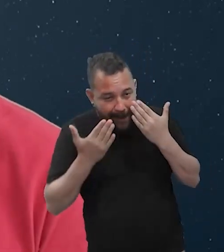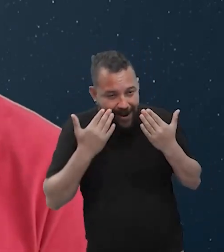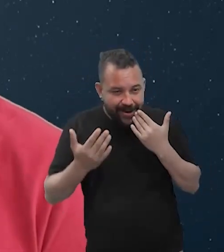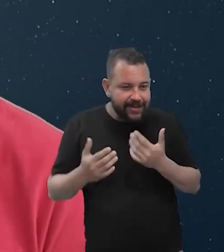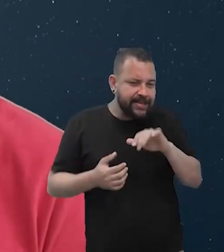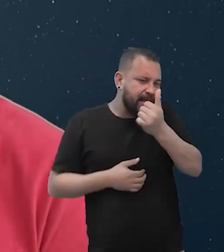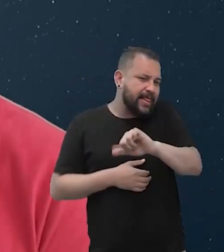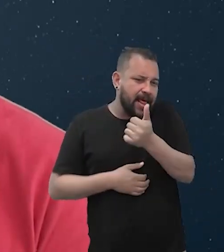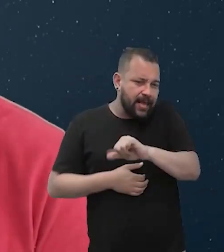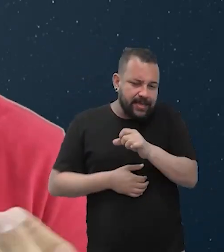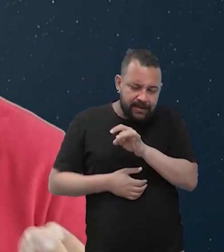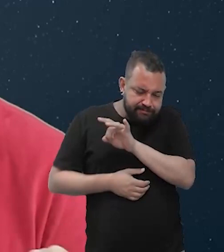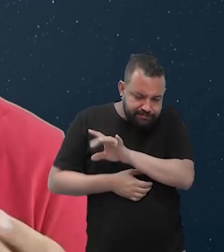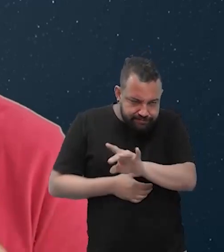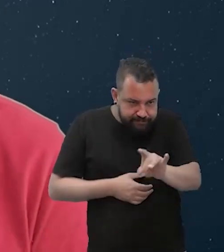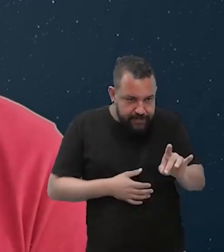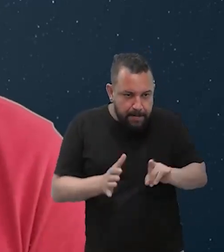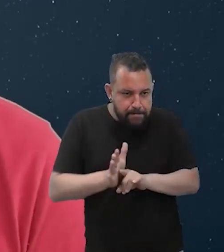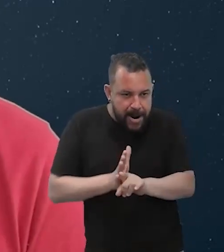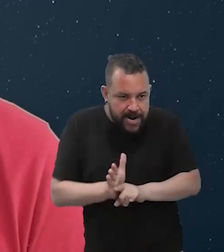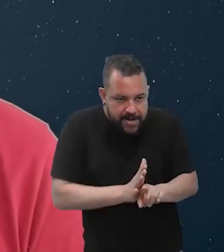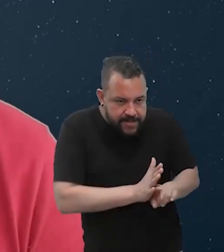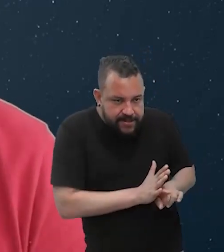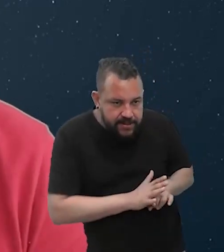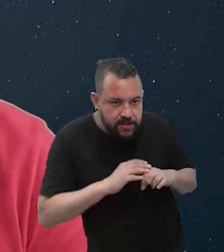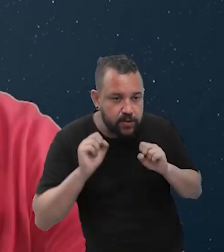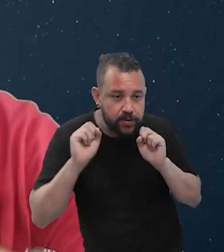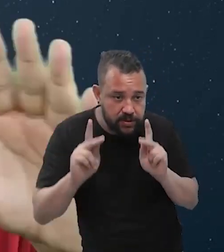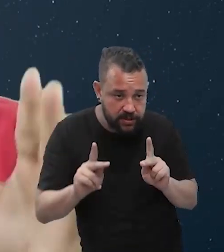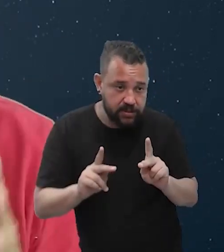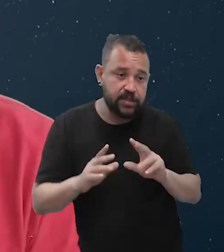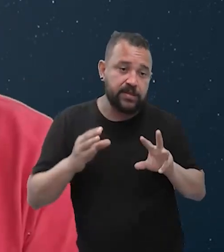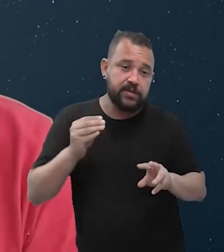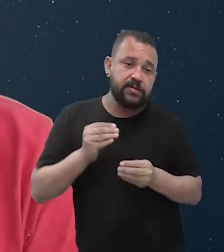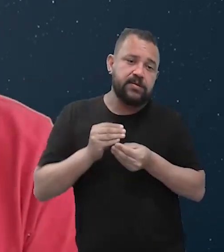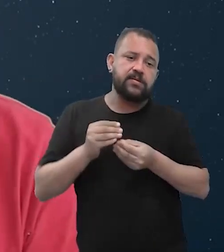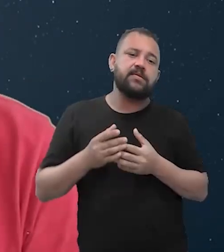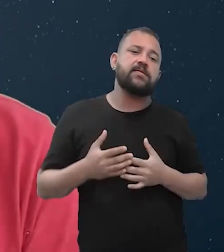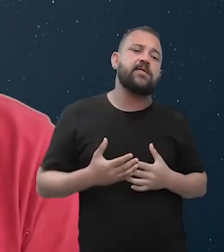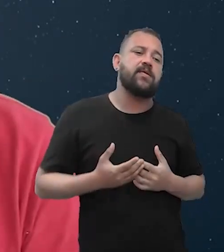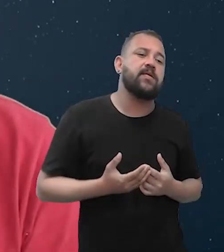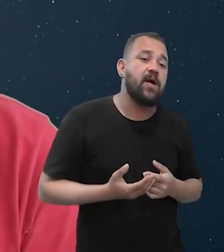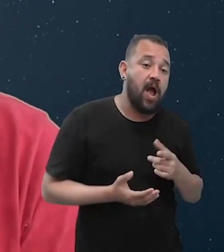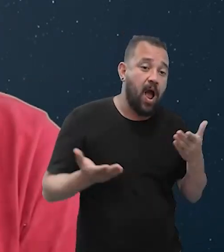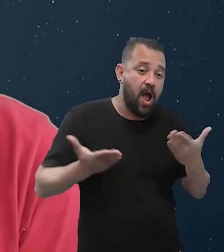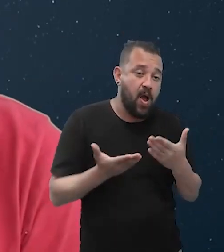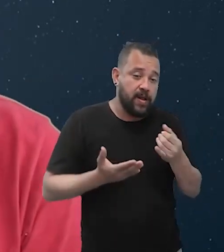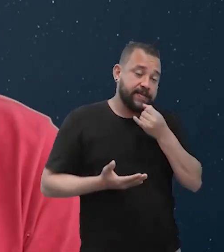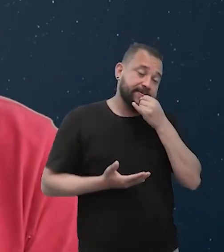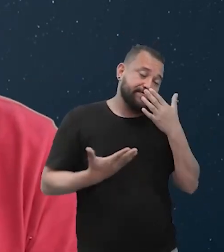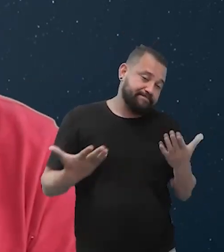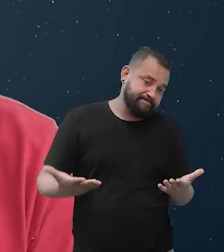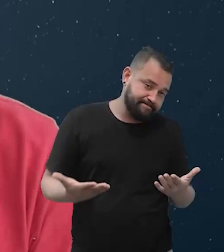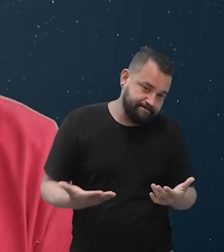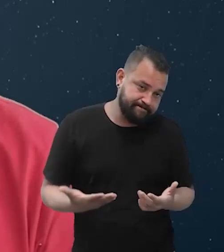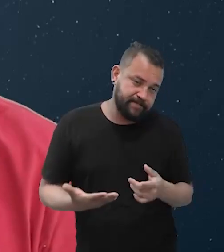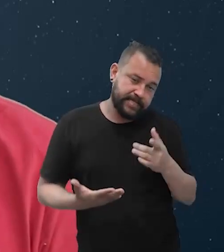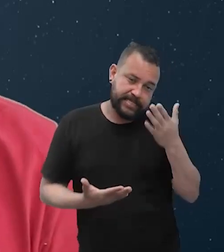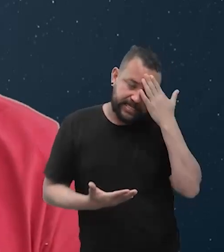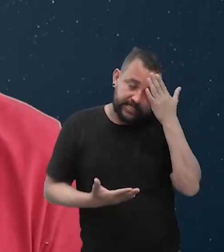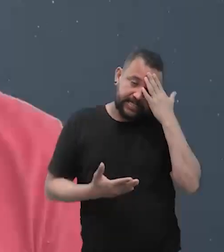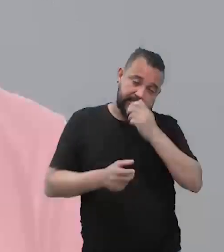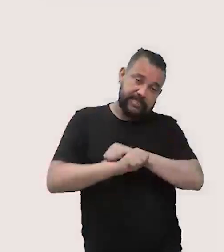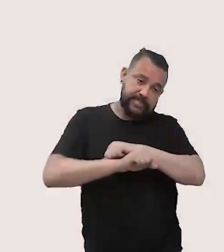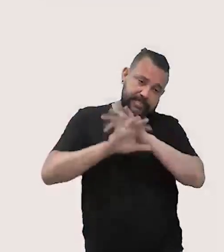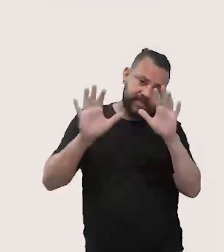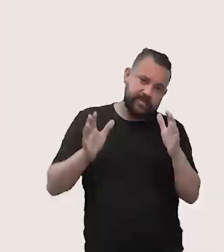da investigação que a gente faz a partir da coleta de informações. Então, vou trazer para você uma exemplificação aqui, para você entender na prática como isso